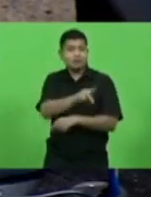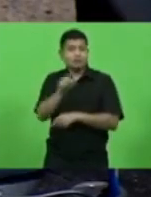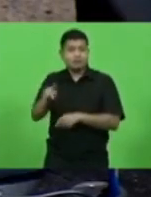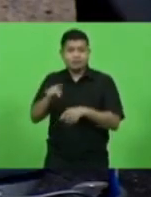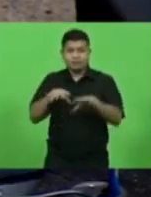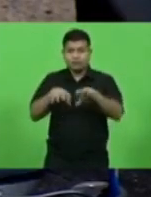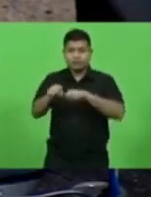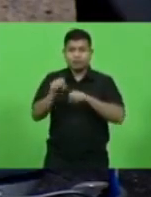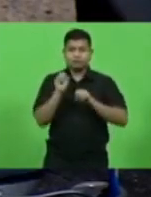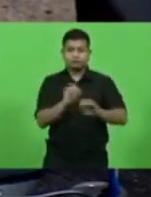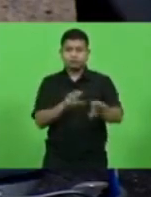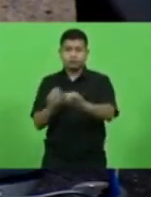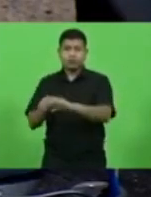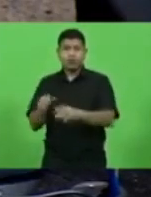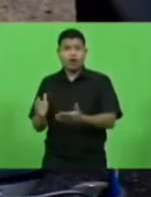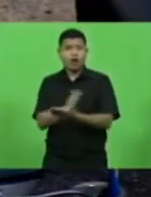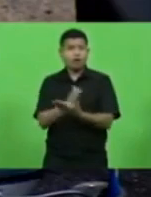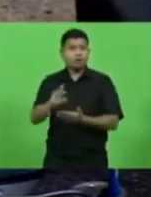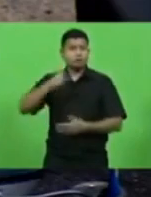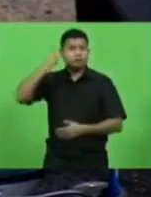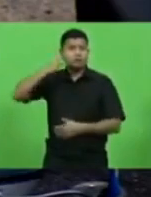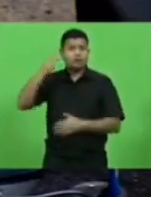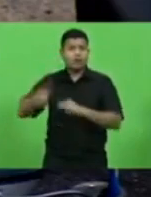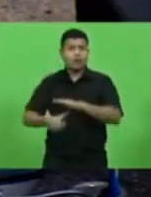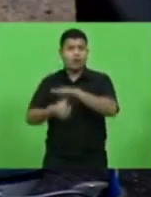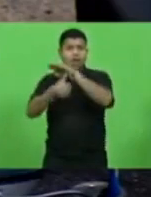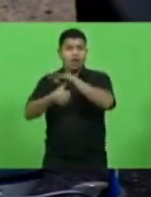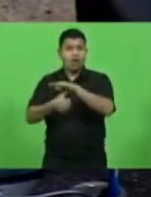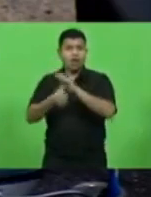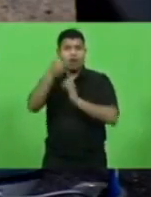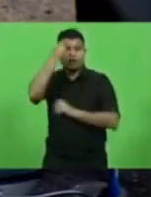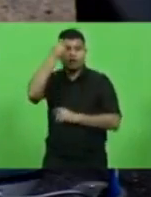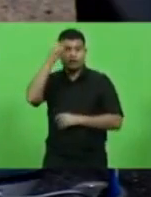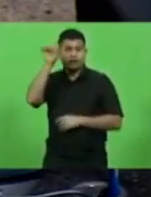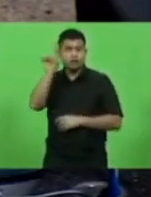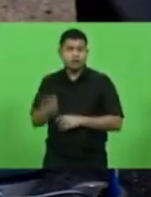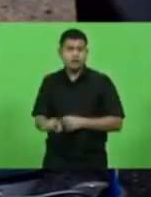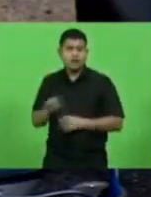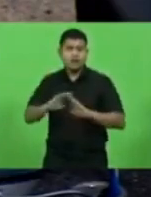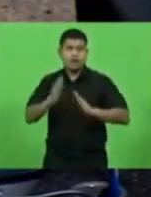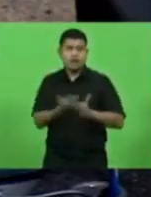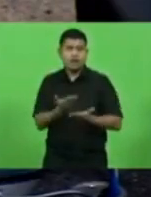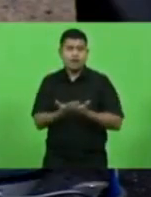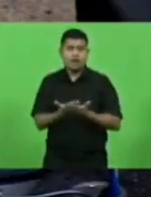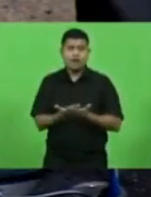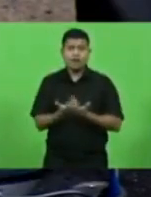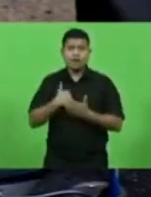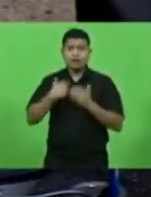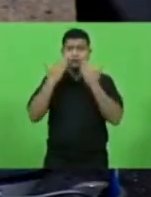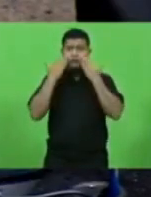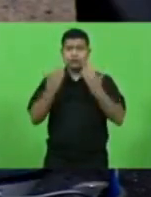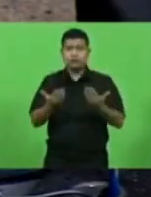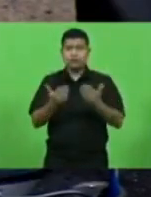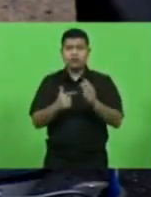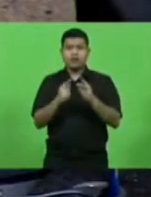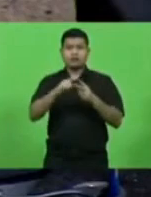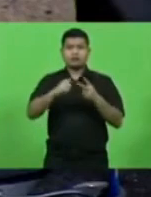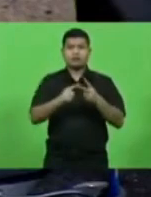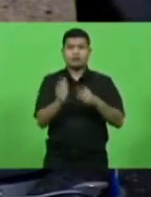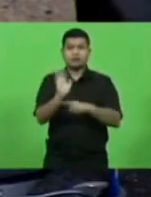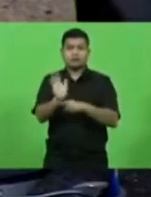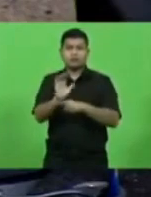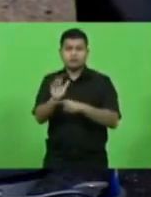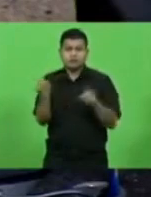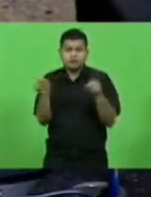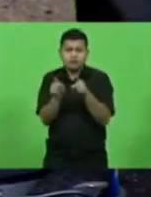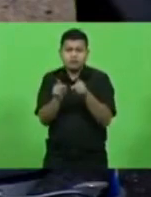opinião, até políticos, reitores de universidades, diretores de escolas. E eu vou mostrar para os senhores dois vídeos, outros bem curtinhos,